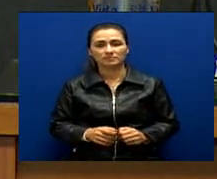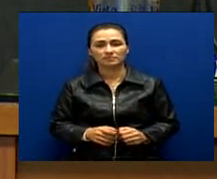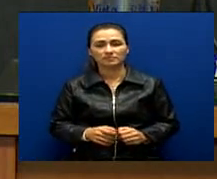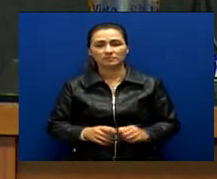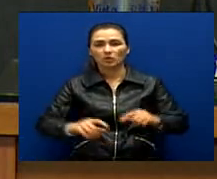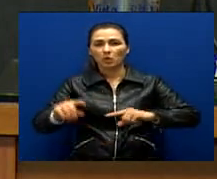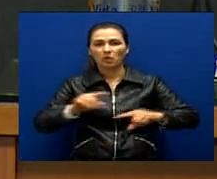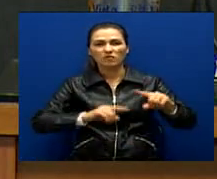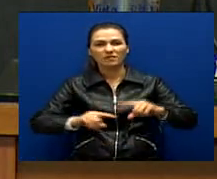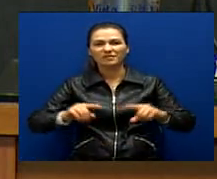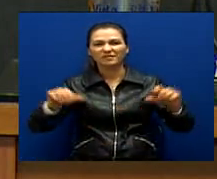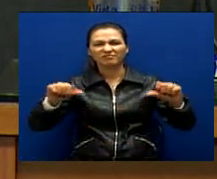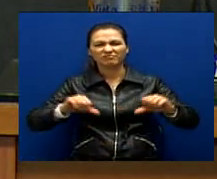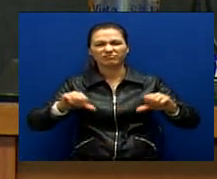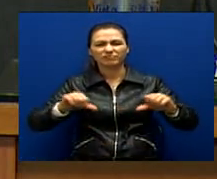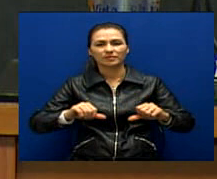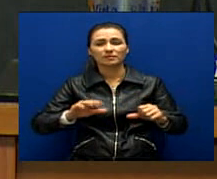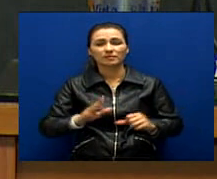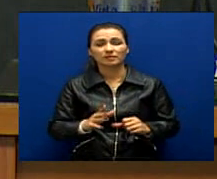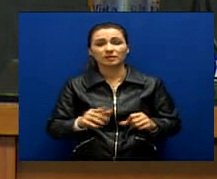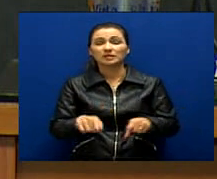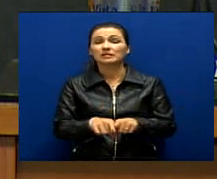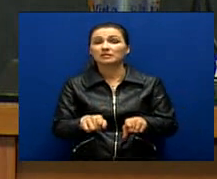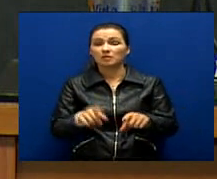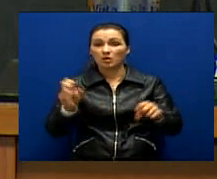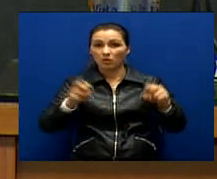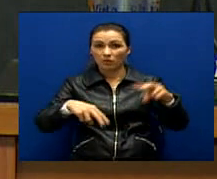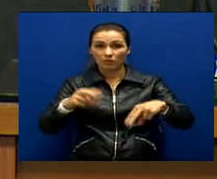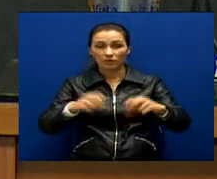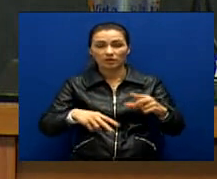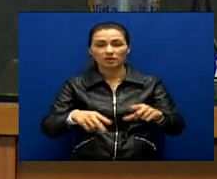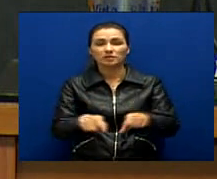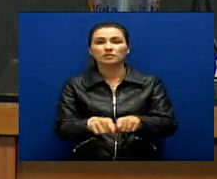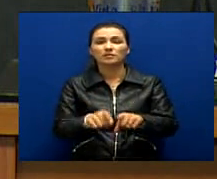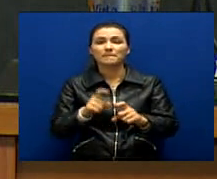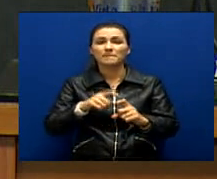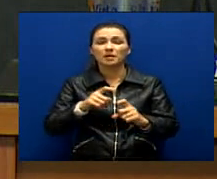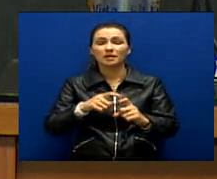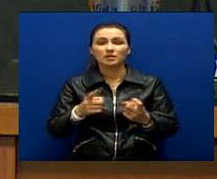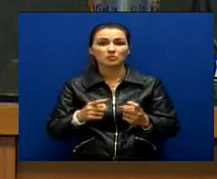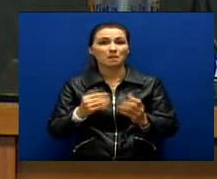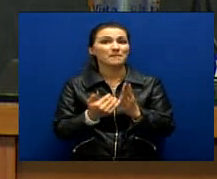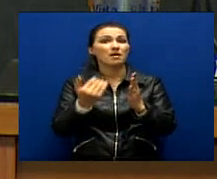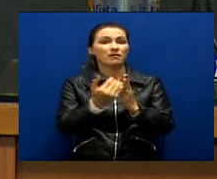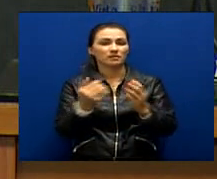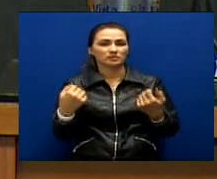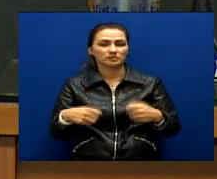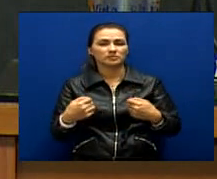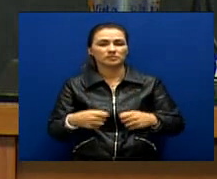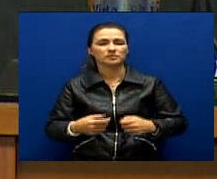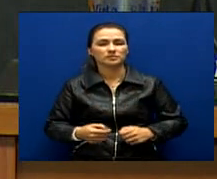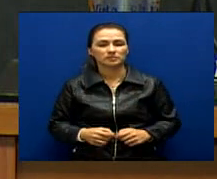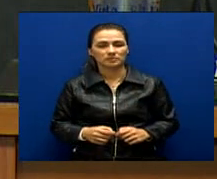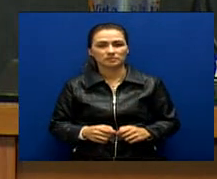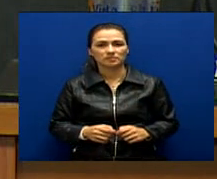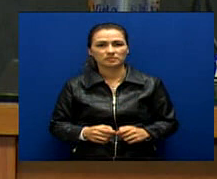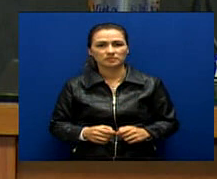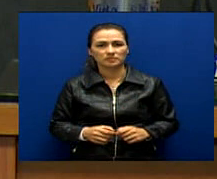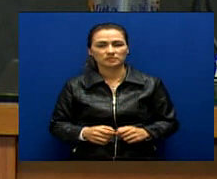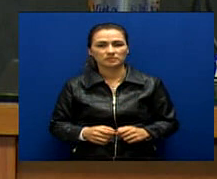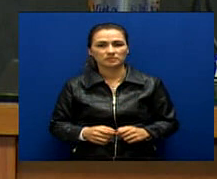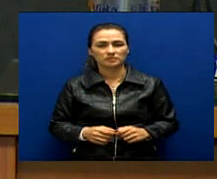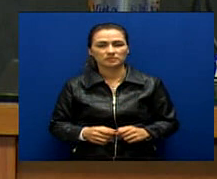objectivamente mais vagas recente inclusive mais especialidades buscado sim é dialogar também com